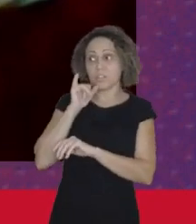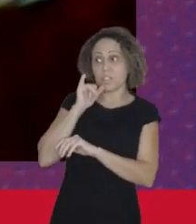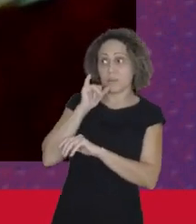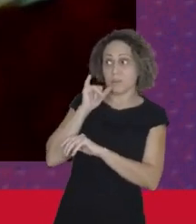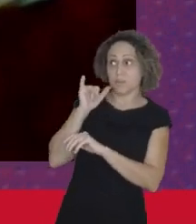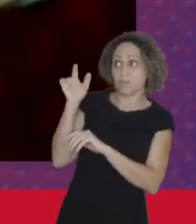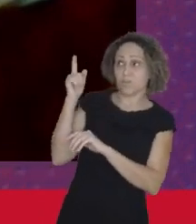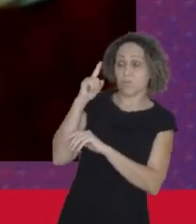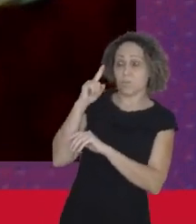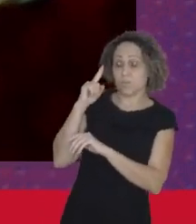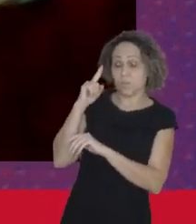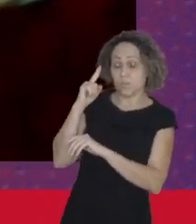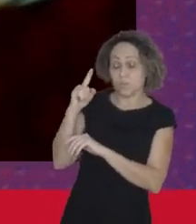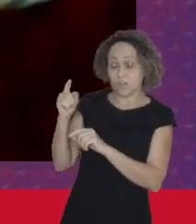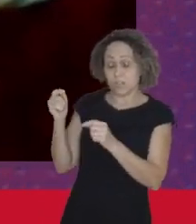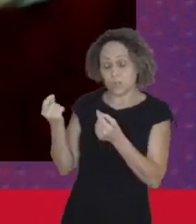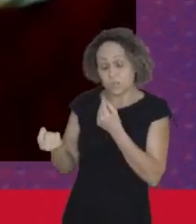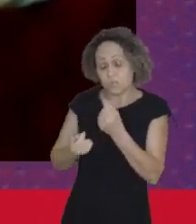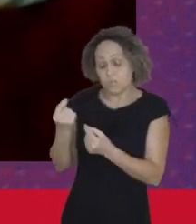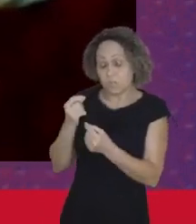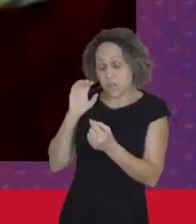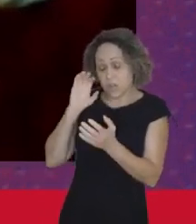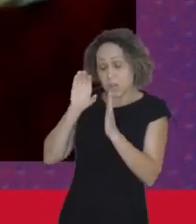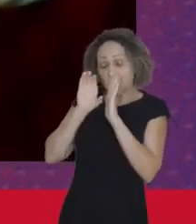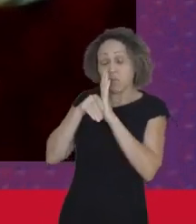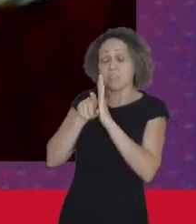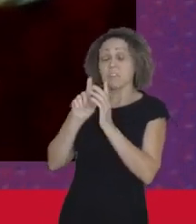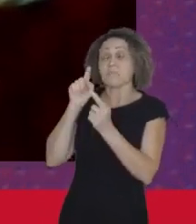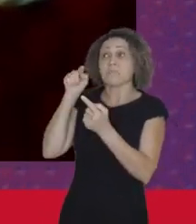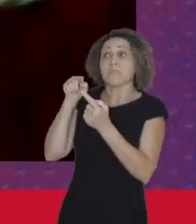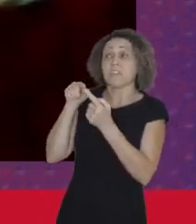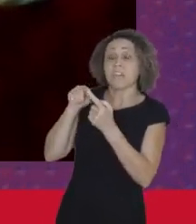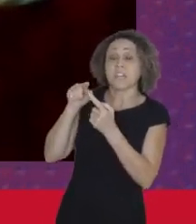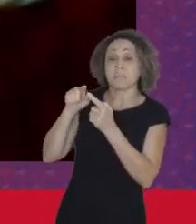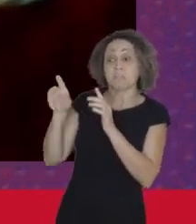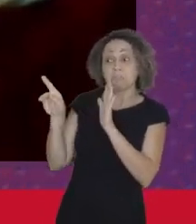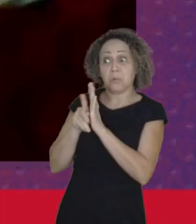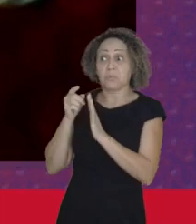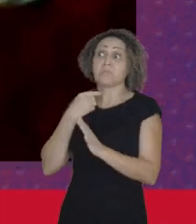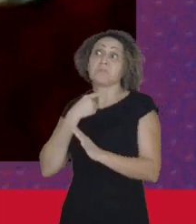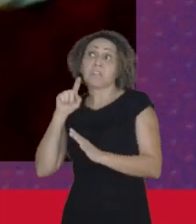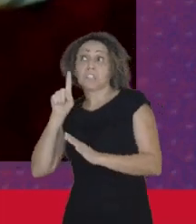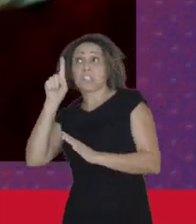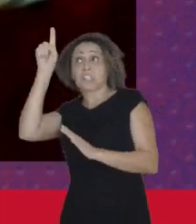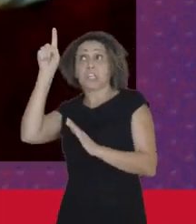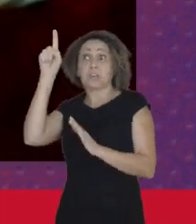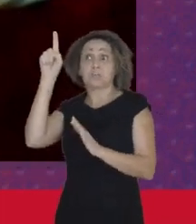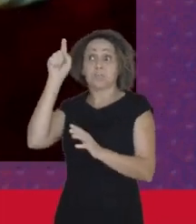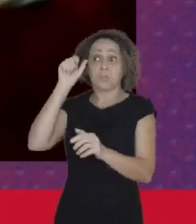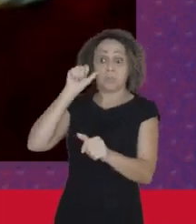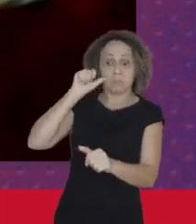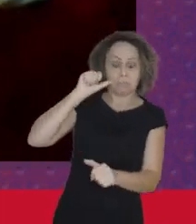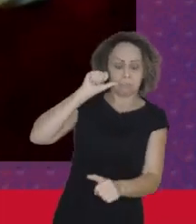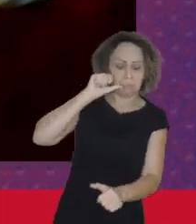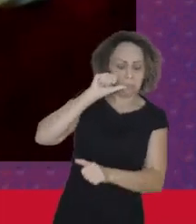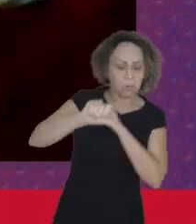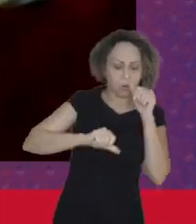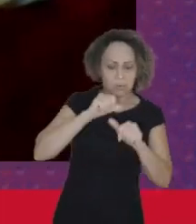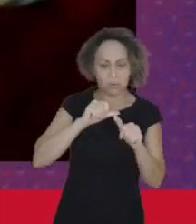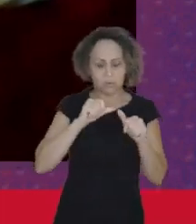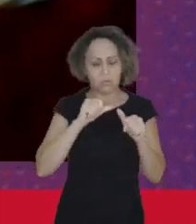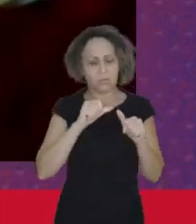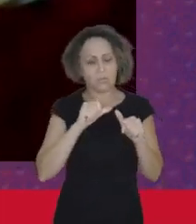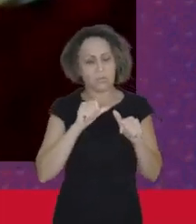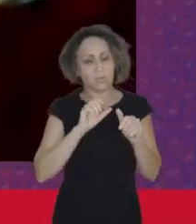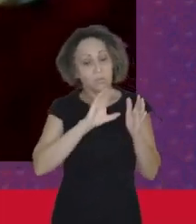metafísica para a concepção médica é um período em que as ideias científicas estão